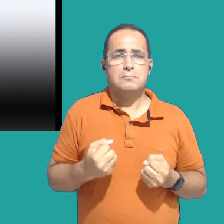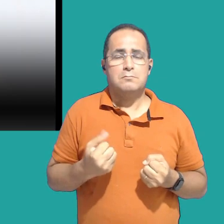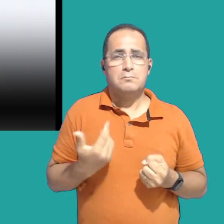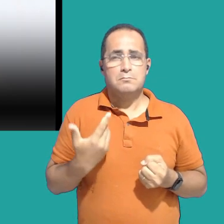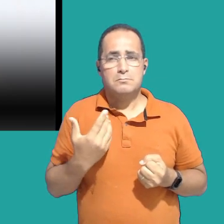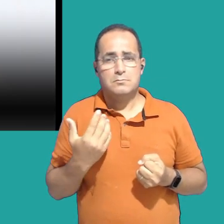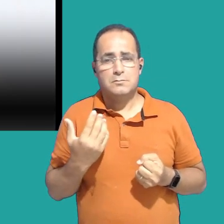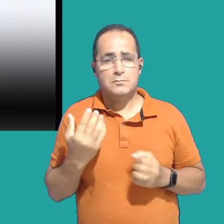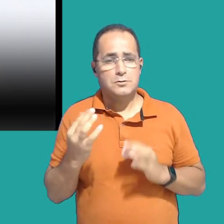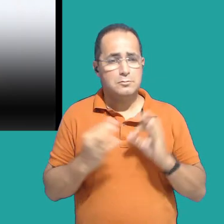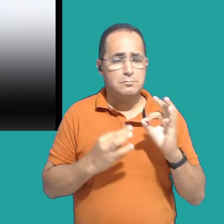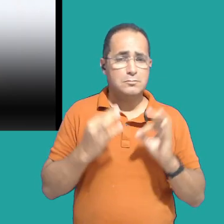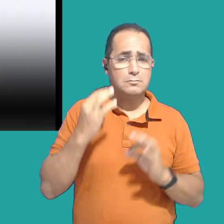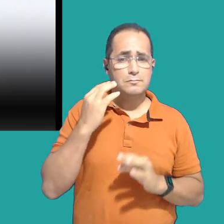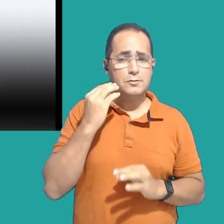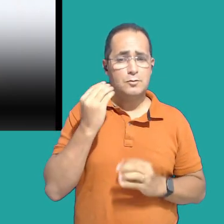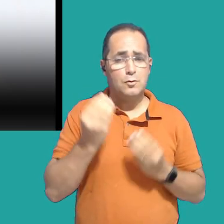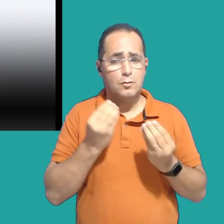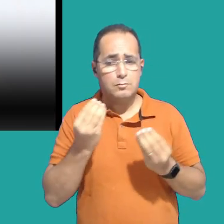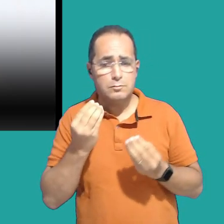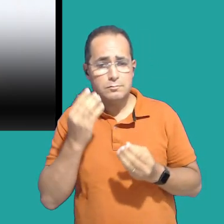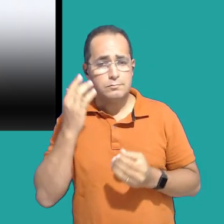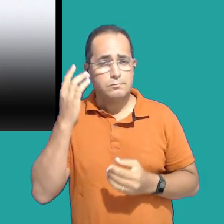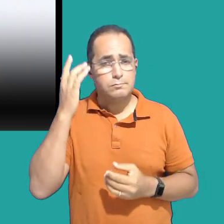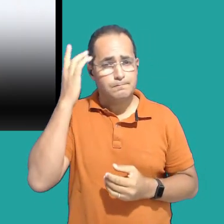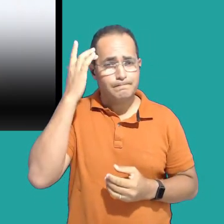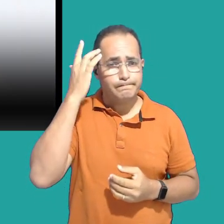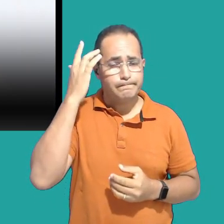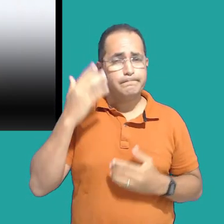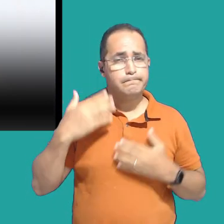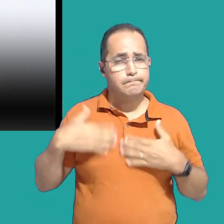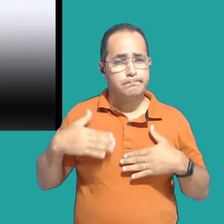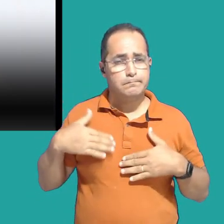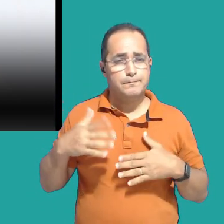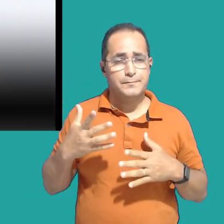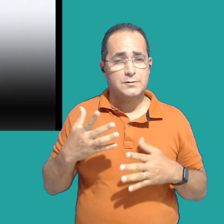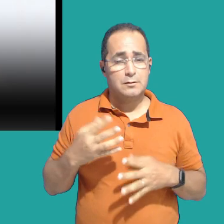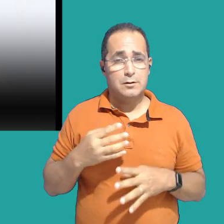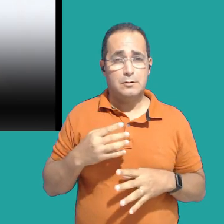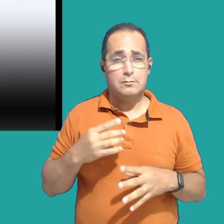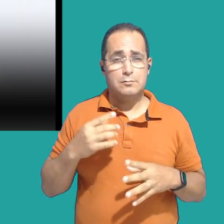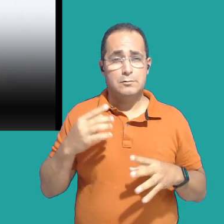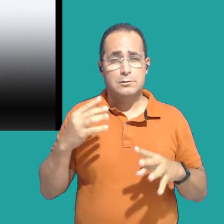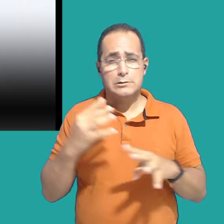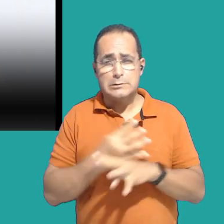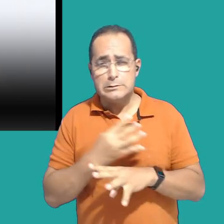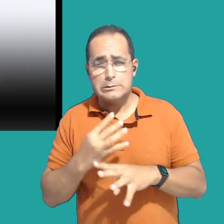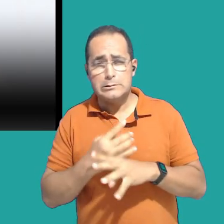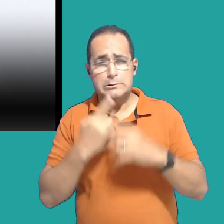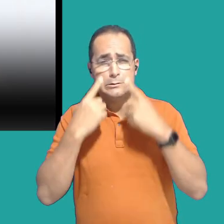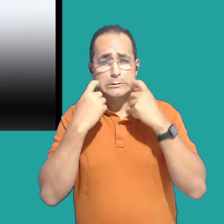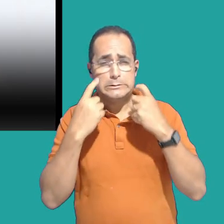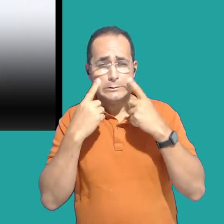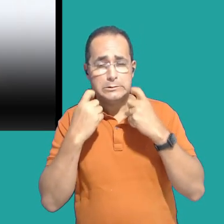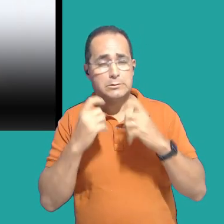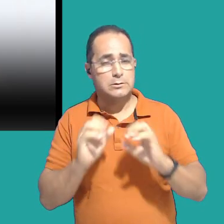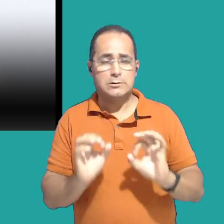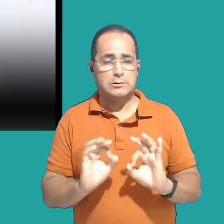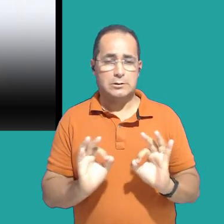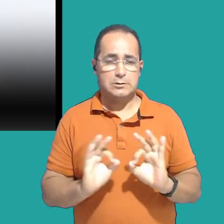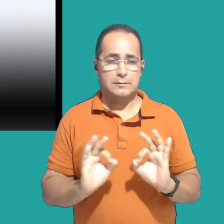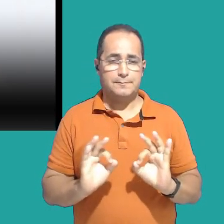ou lidando de uma forma bem madura com isso. Então, não tive essa resistência, essa